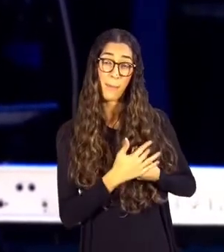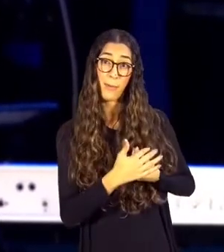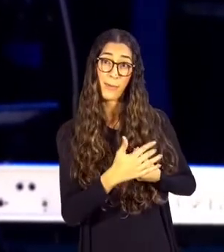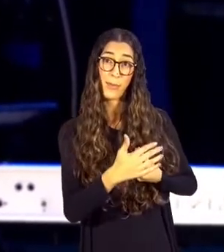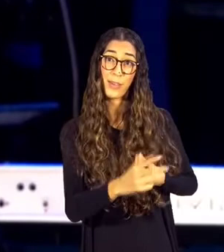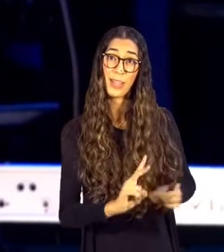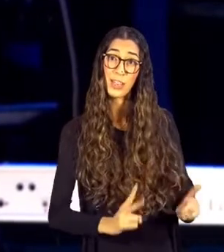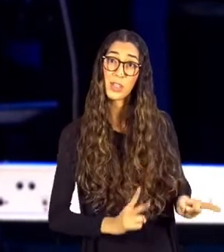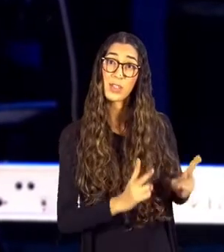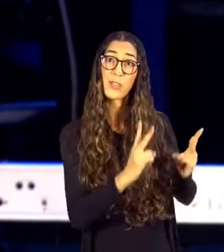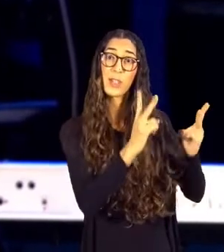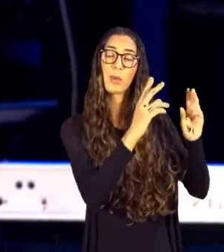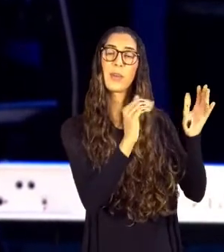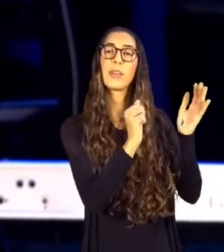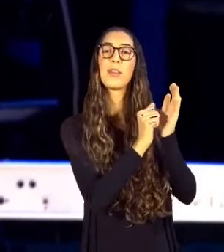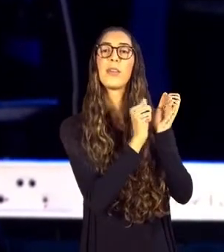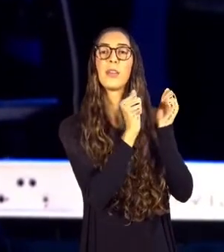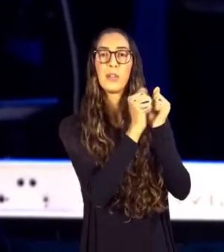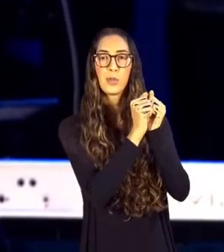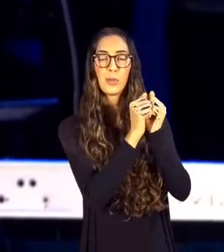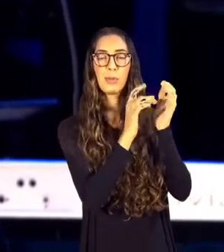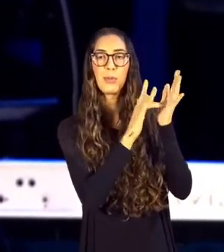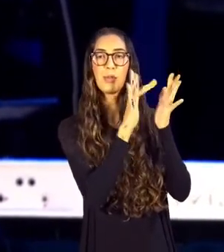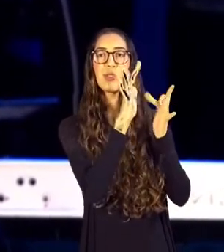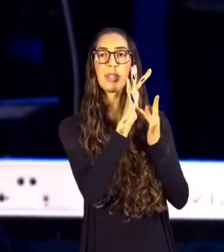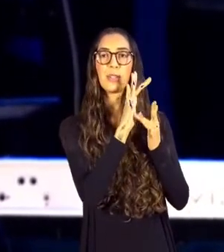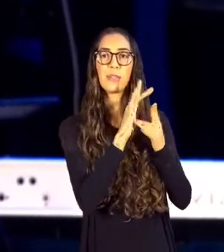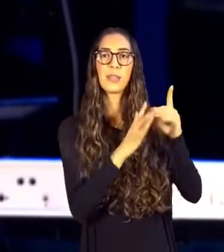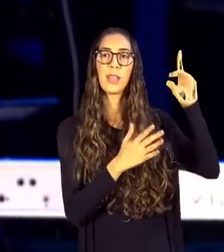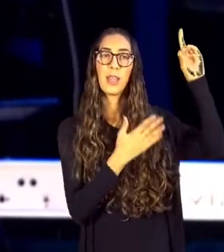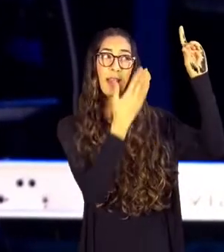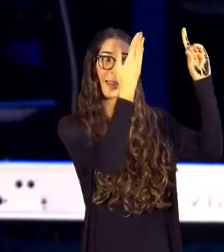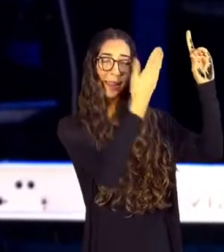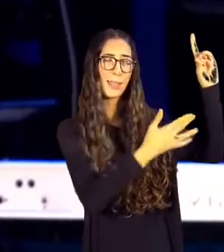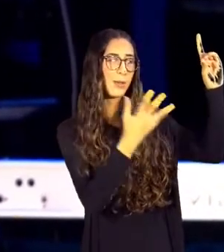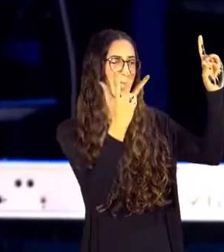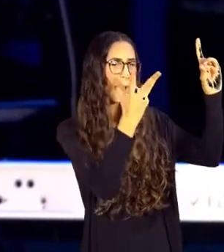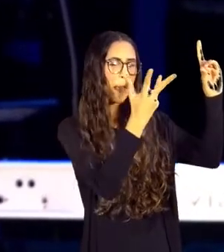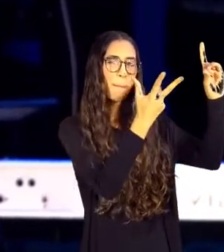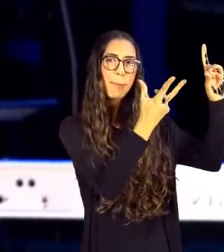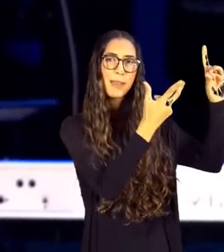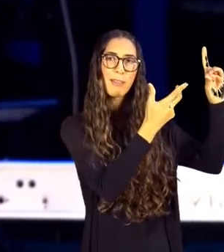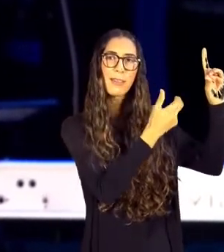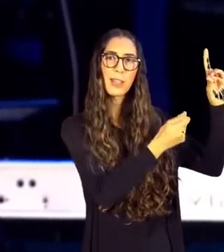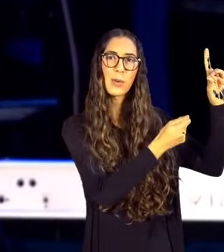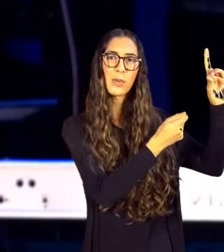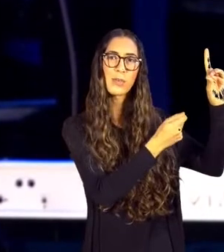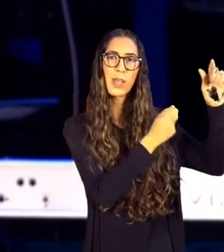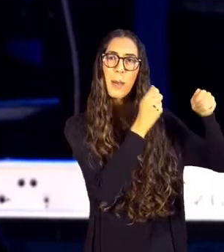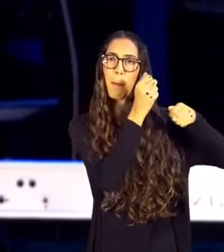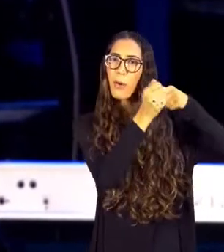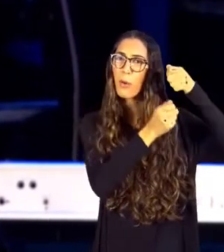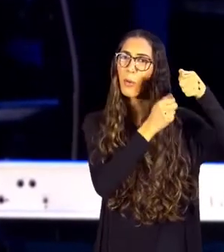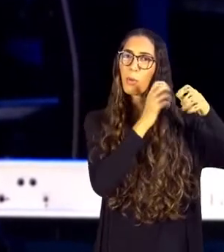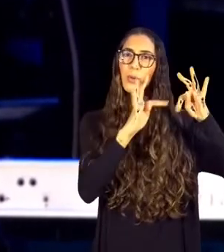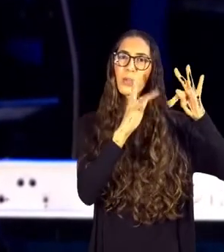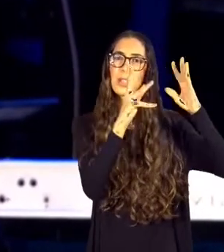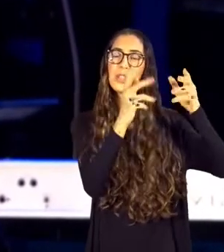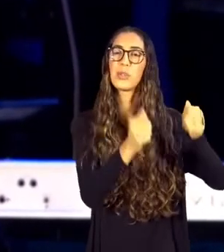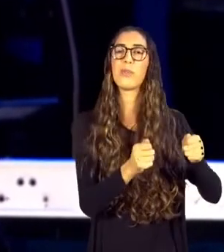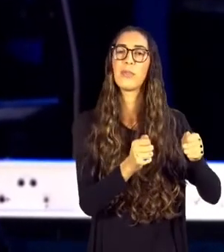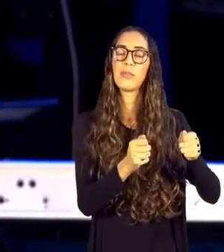tenho visto tantos milagres, irmãos. Deus é extraordinário. A gente não pode limitar Deus. Não limite a Deus. Qual o problema que você tem?